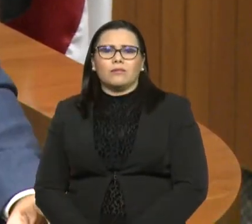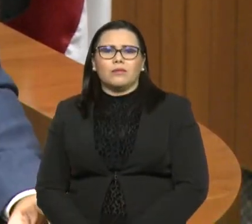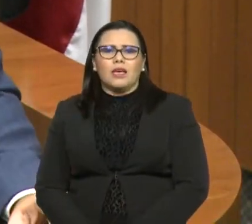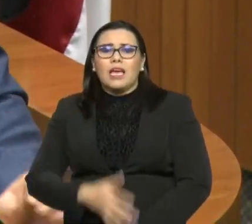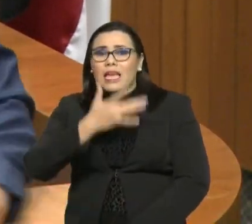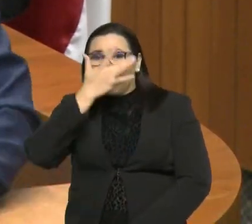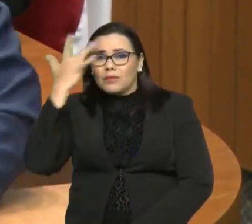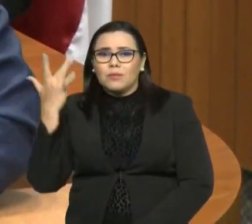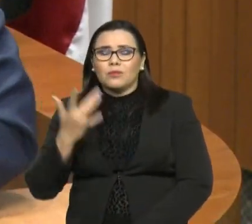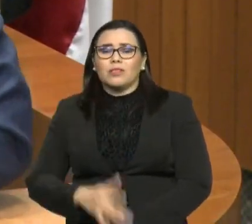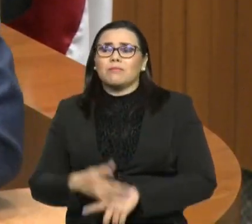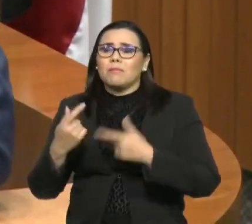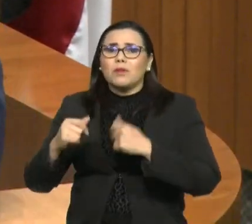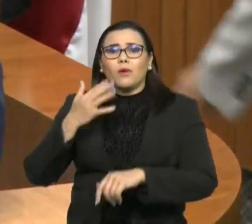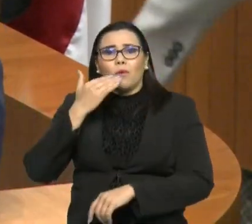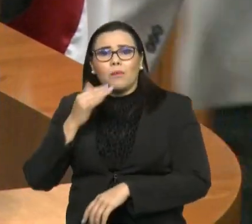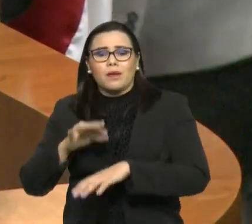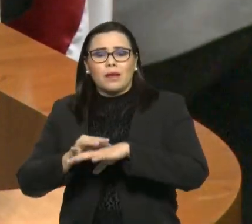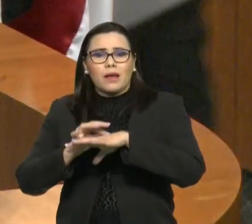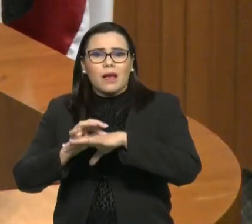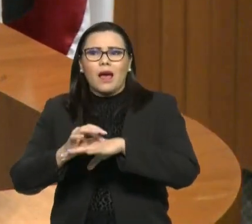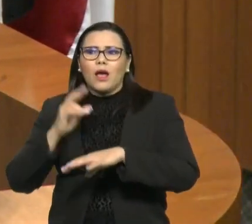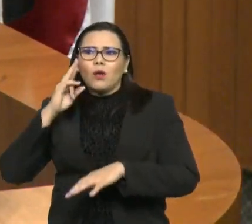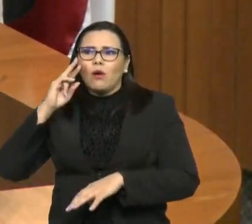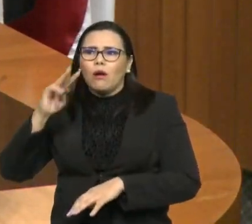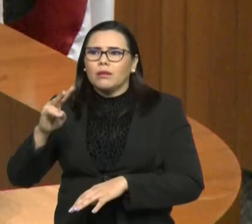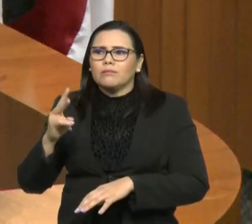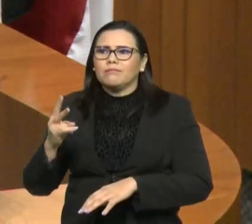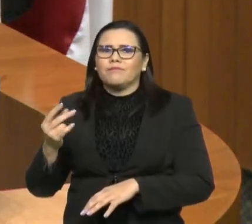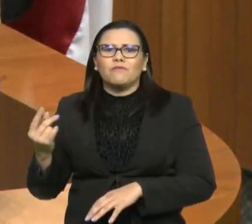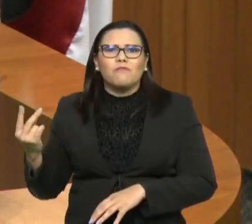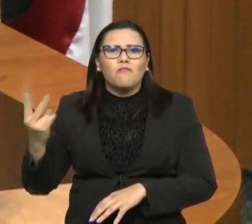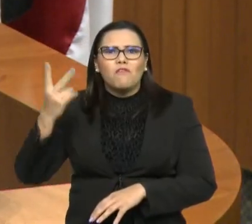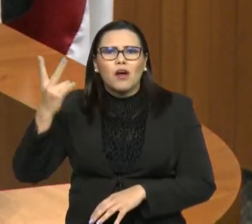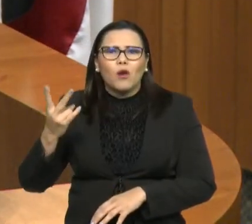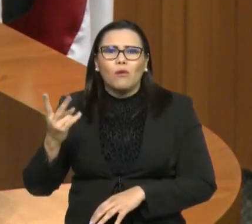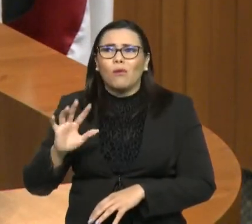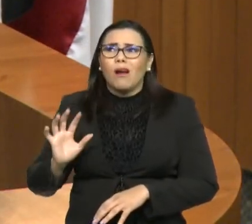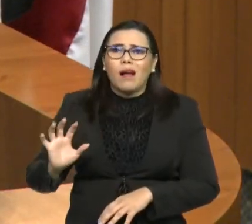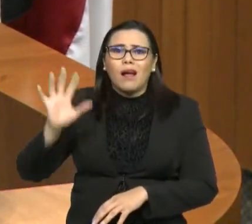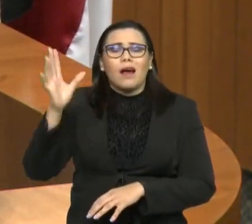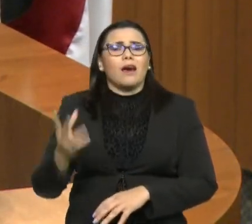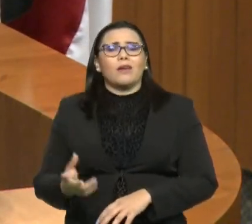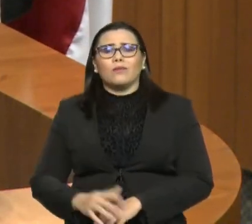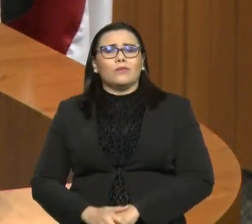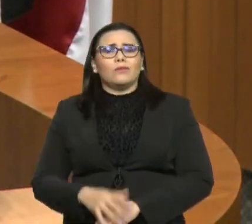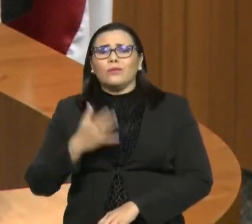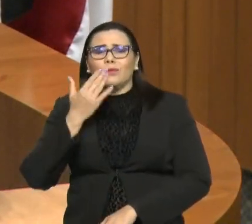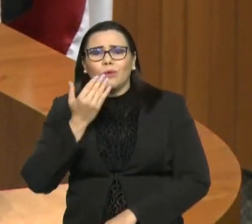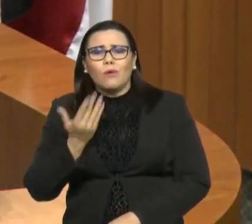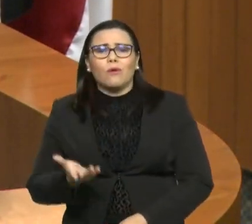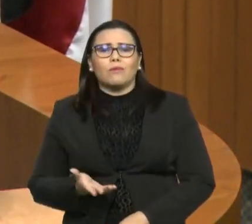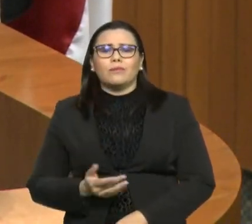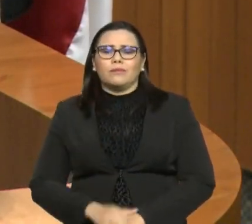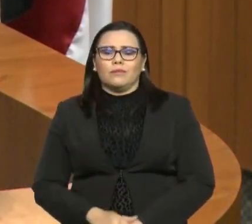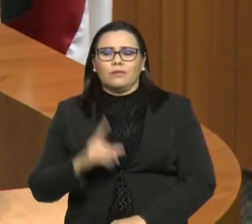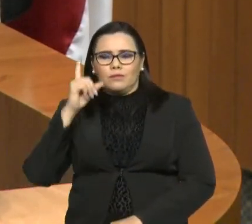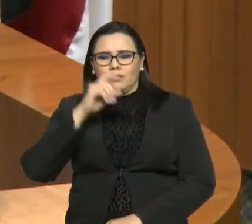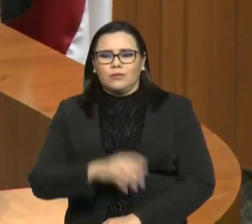não, deputado Cláudio. Permite uma parte aí? Com todo prazer, irmão. Estou ouvindo aqui atentamente o seu pronunciamento